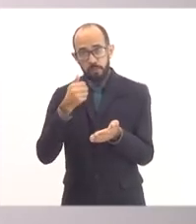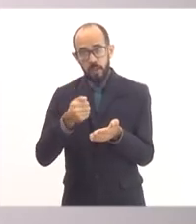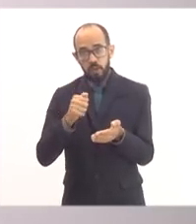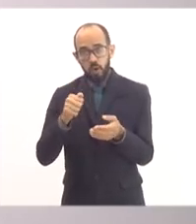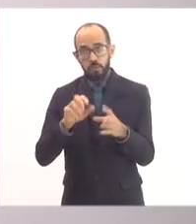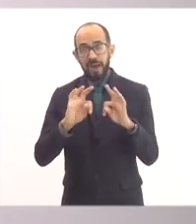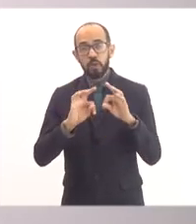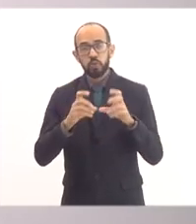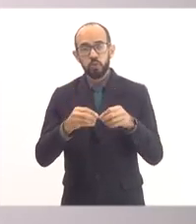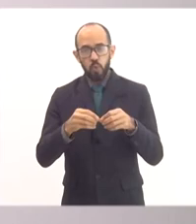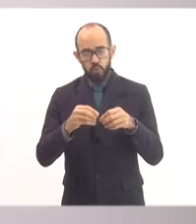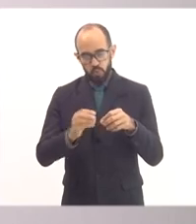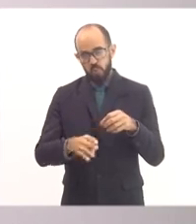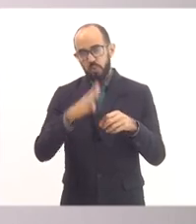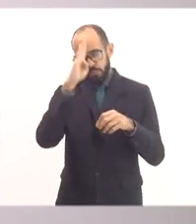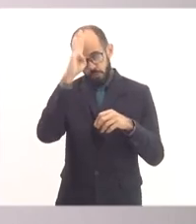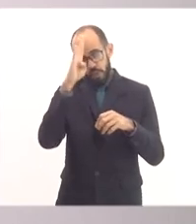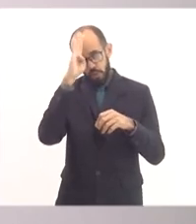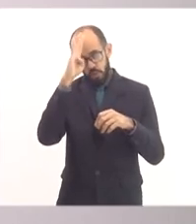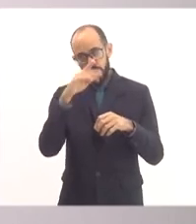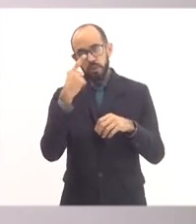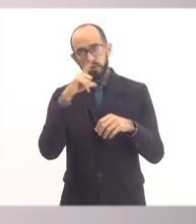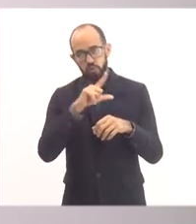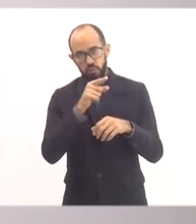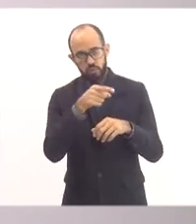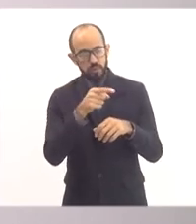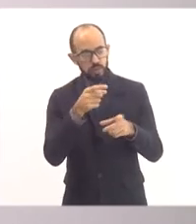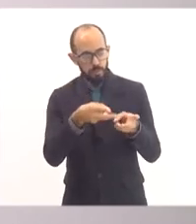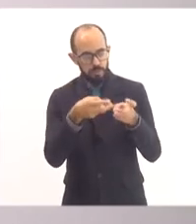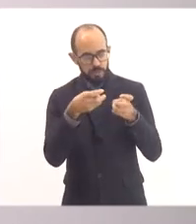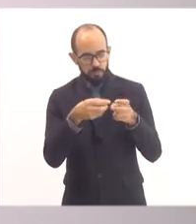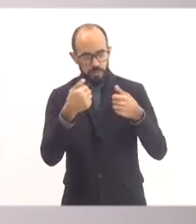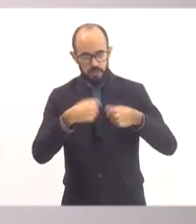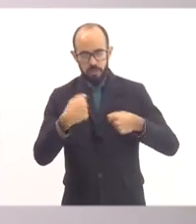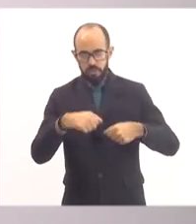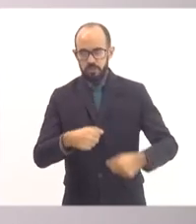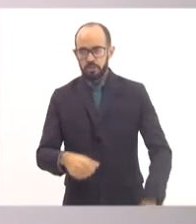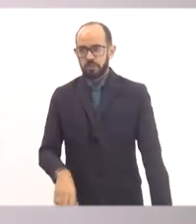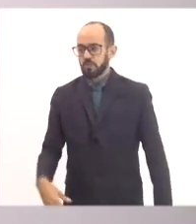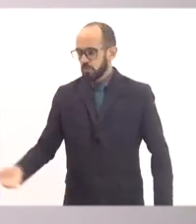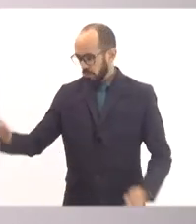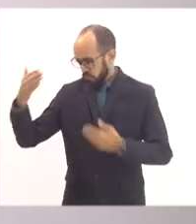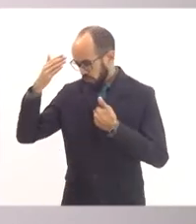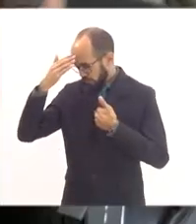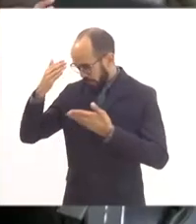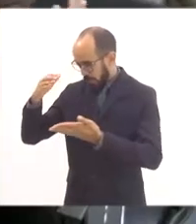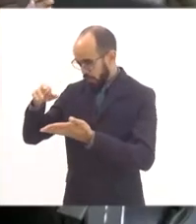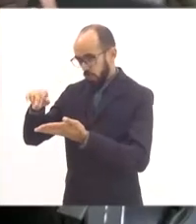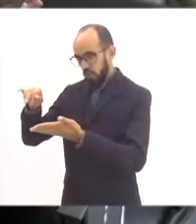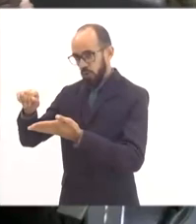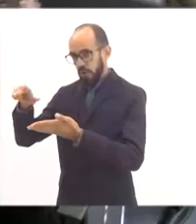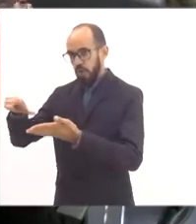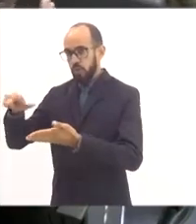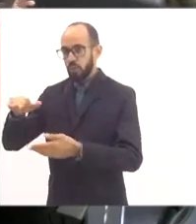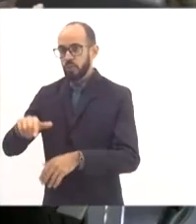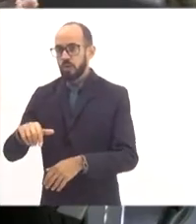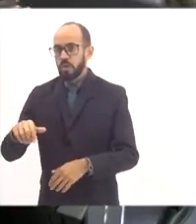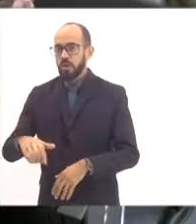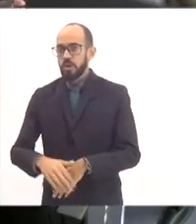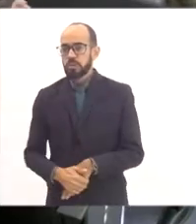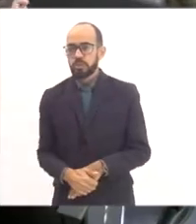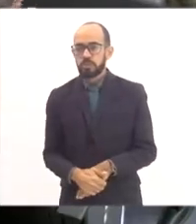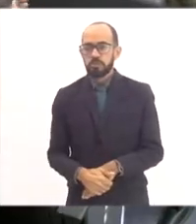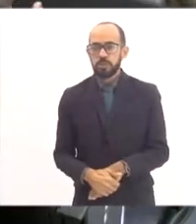a tropa, para que a gente possa atender esse anseio. Tá? Muito então, obrigado. Obrigado, coronel. Obrigado, e fica aqui o apelo